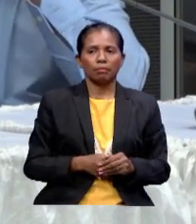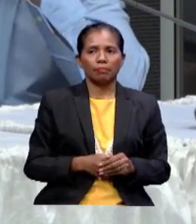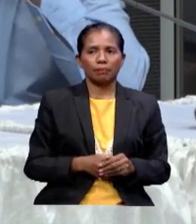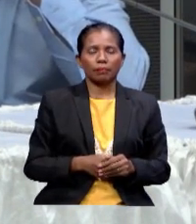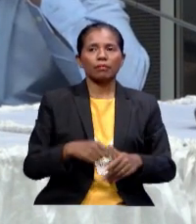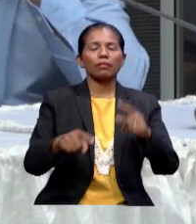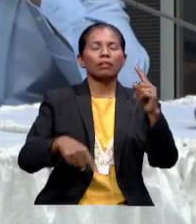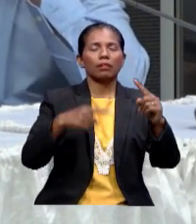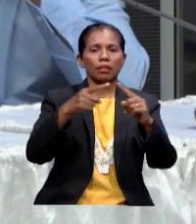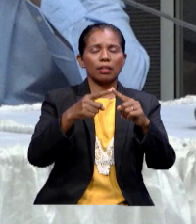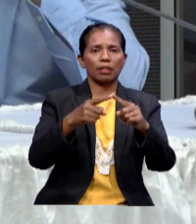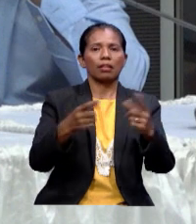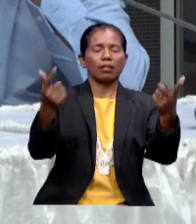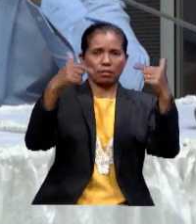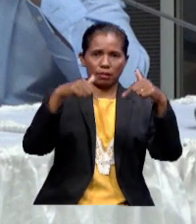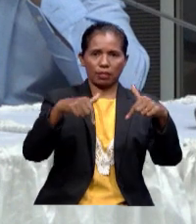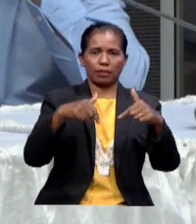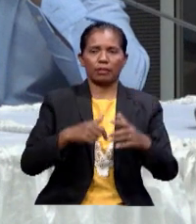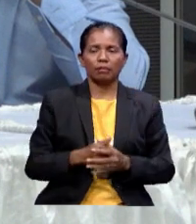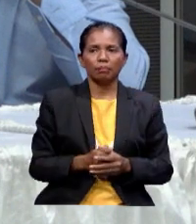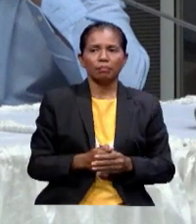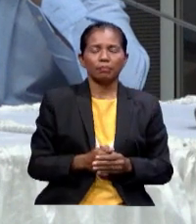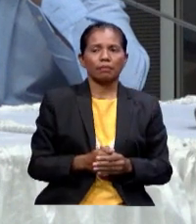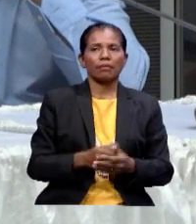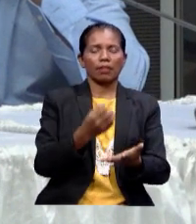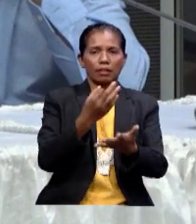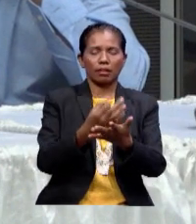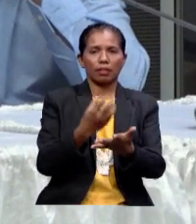ir a Macmai. E nem a curso se gira.